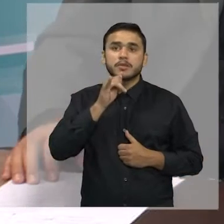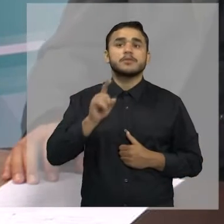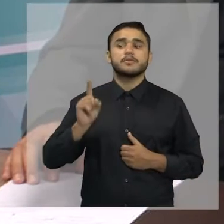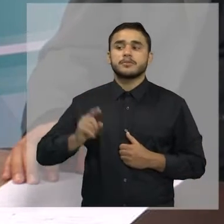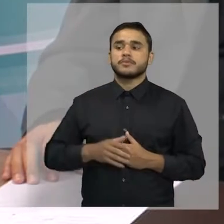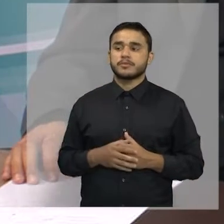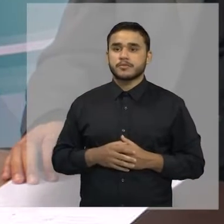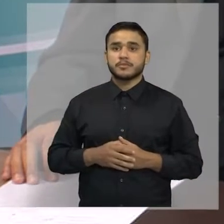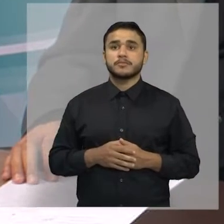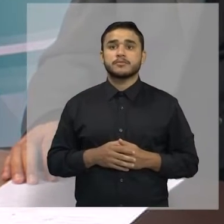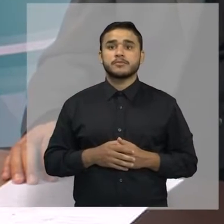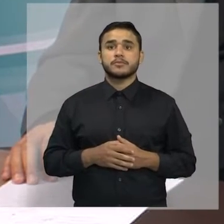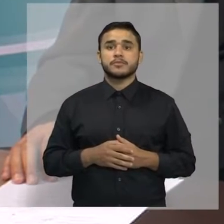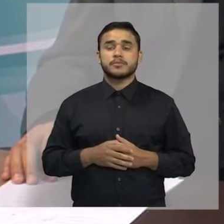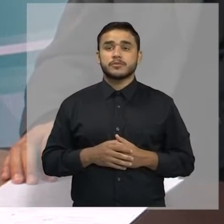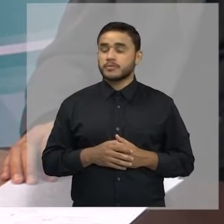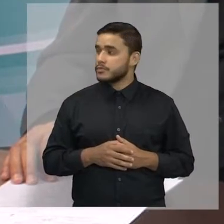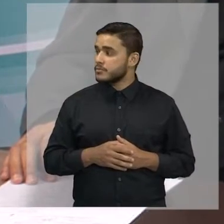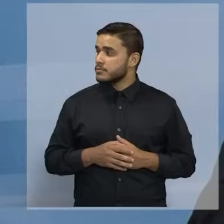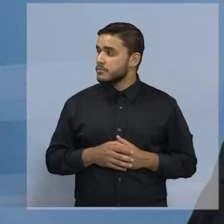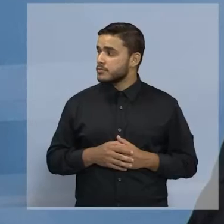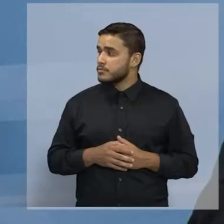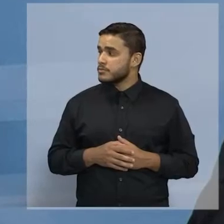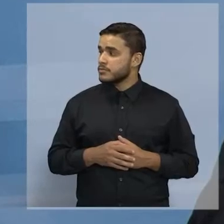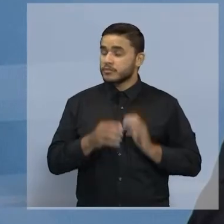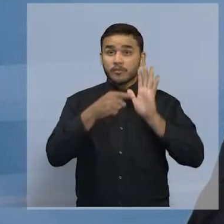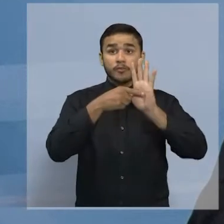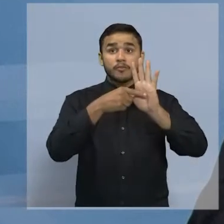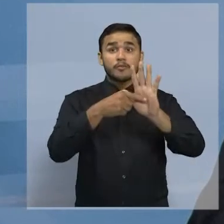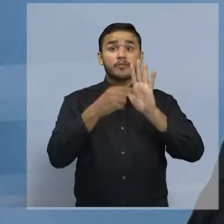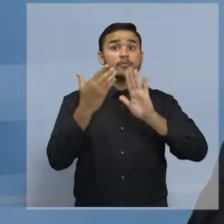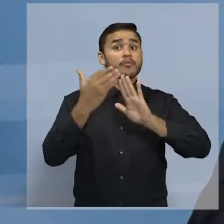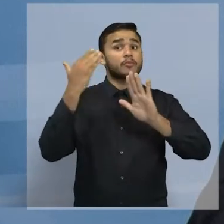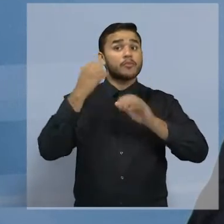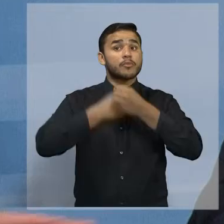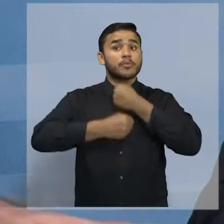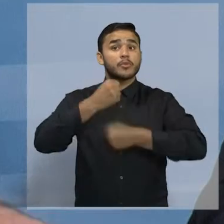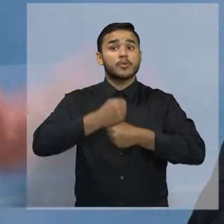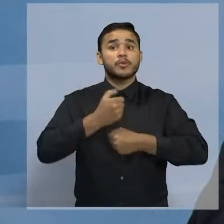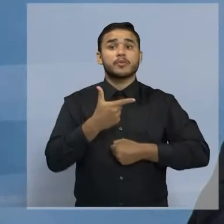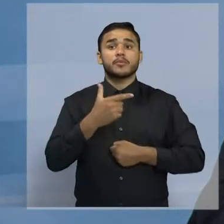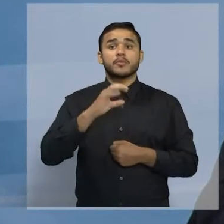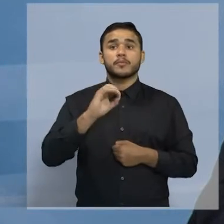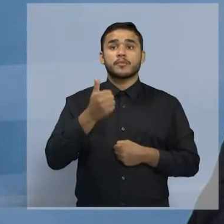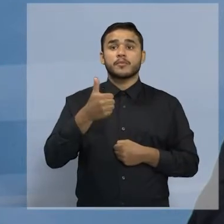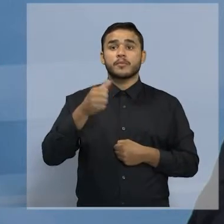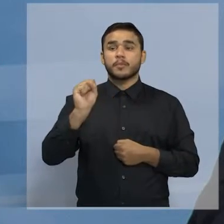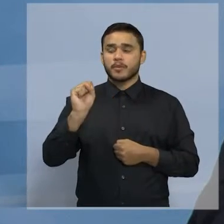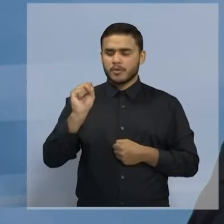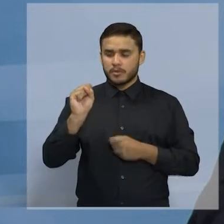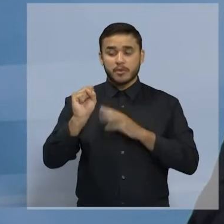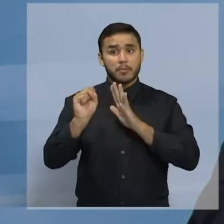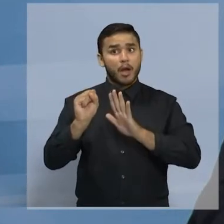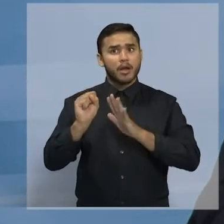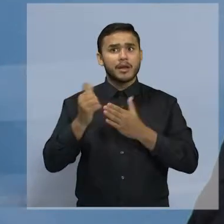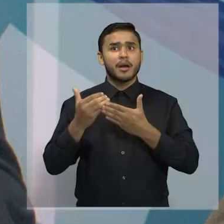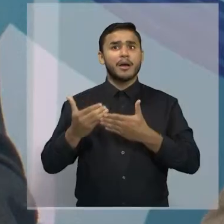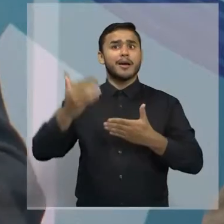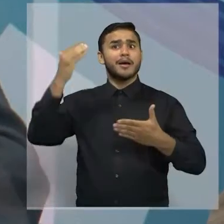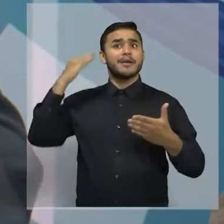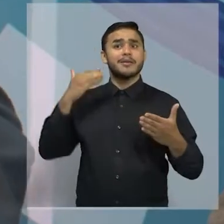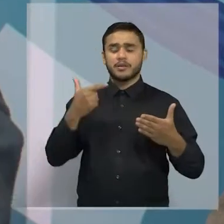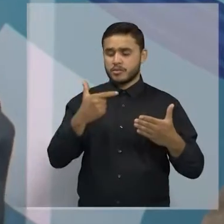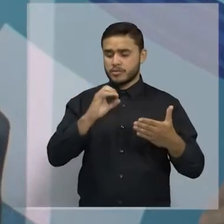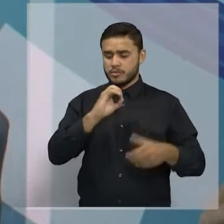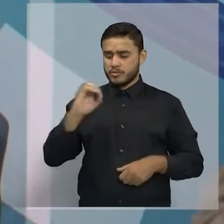seguinte, esses números que eu apresentei são de 2018, mas os caras perguntaram tudo mais. Lá em 2006 não estava